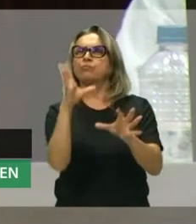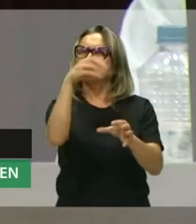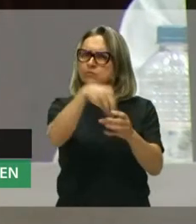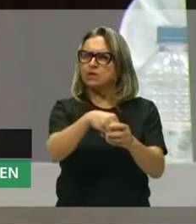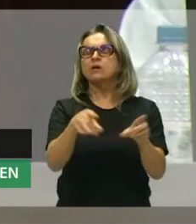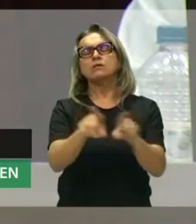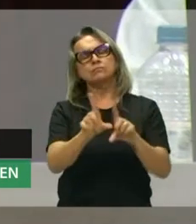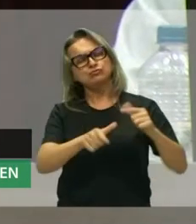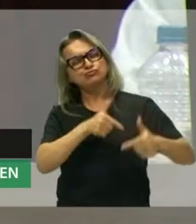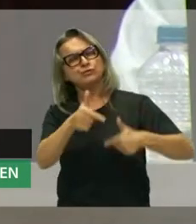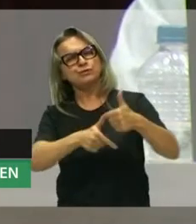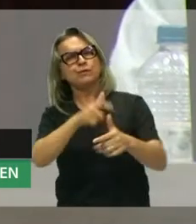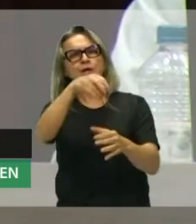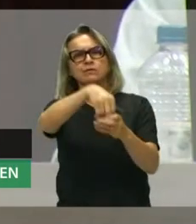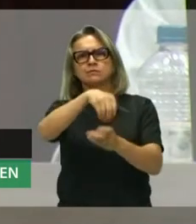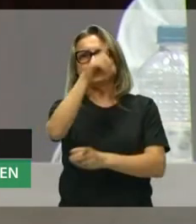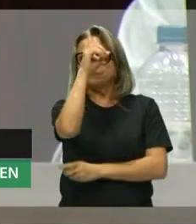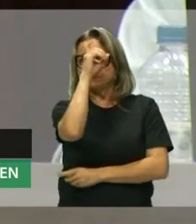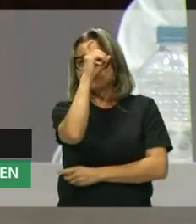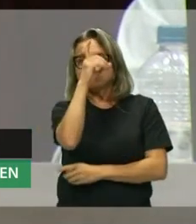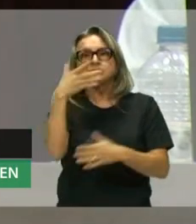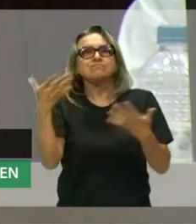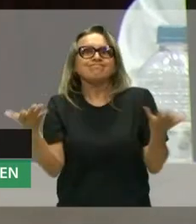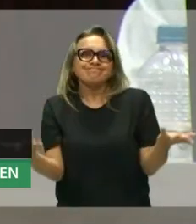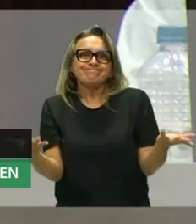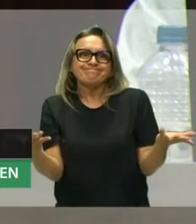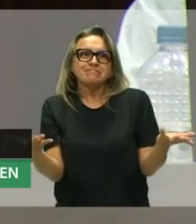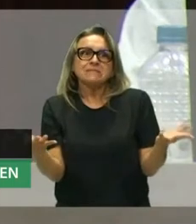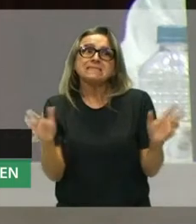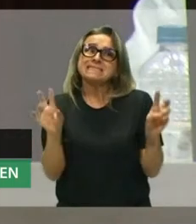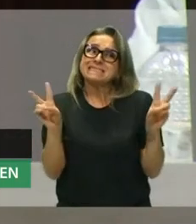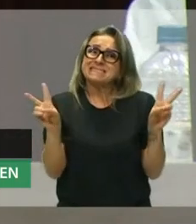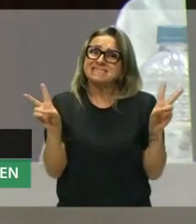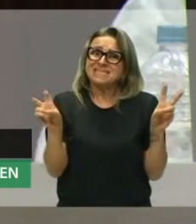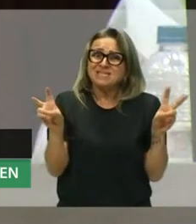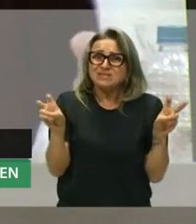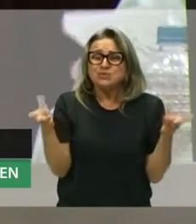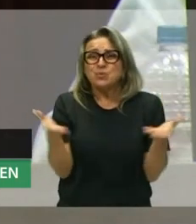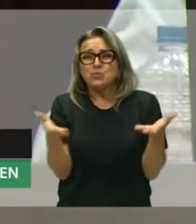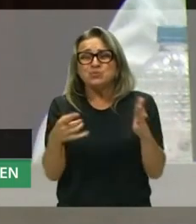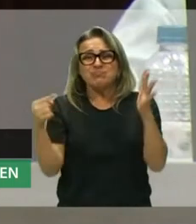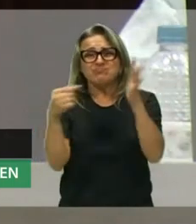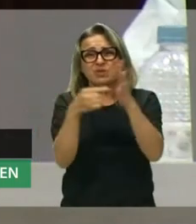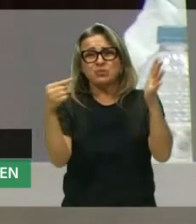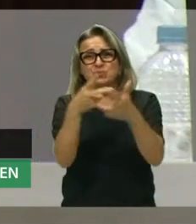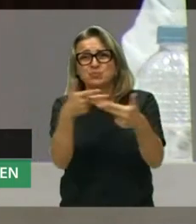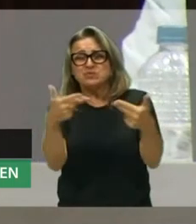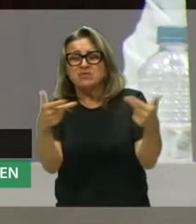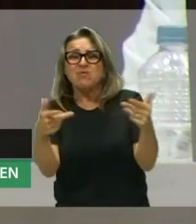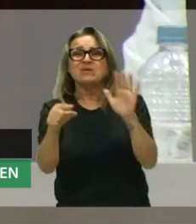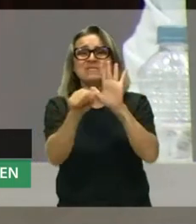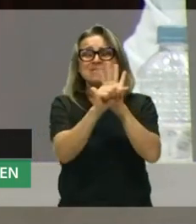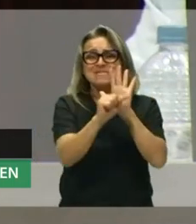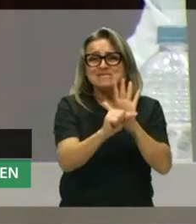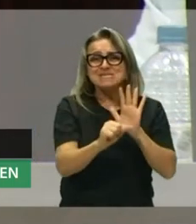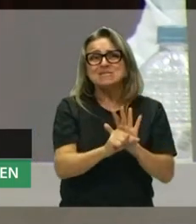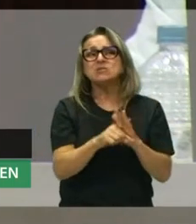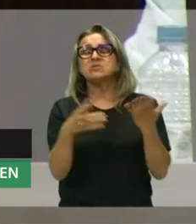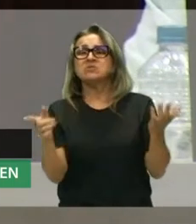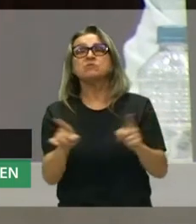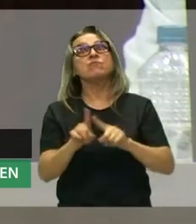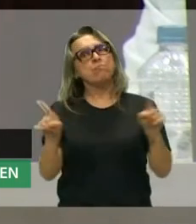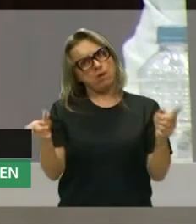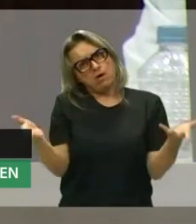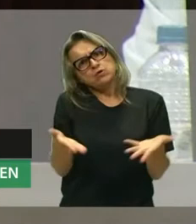passaram por esse hospital. Apesar da situação não tão agradável de denúncias que nós teremos a excelente